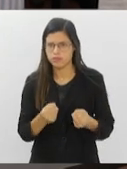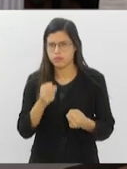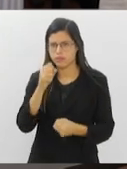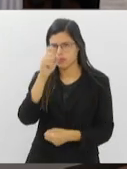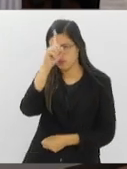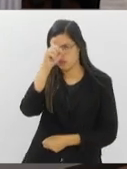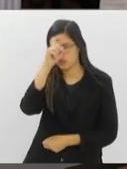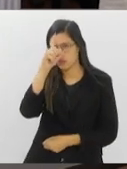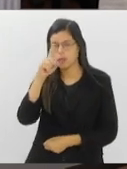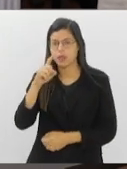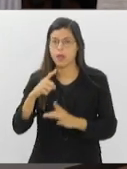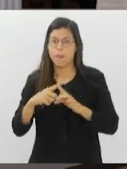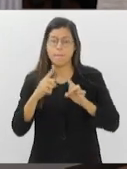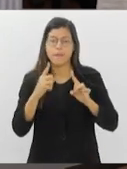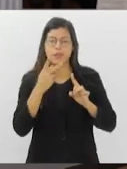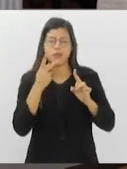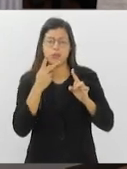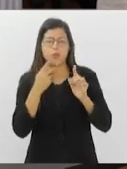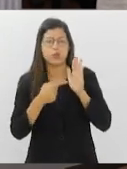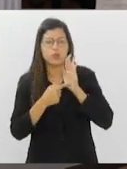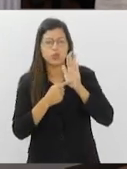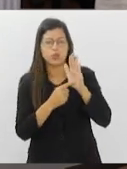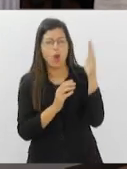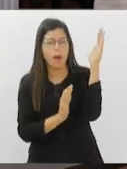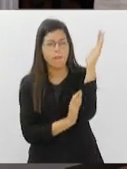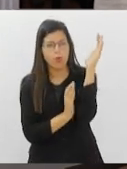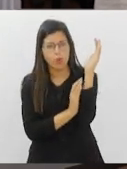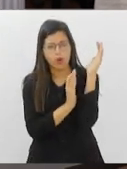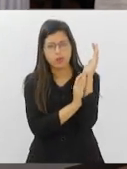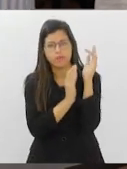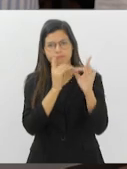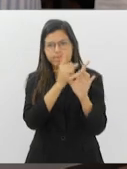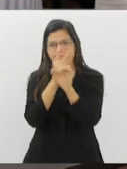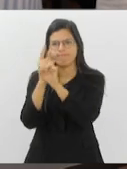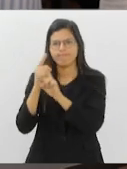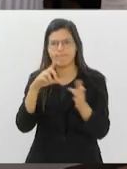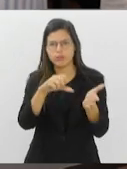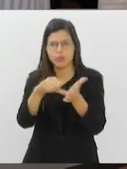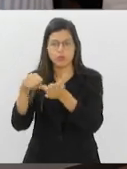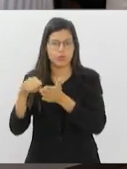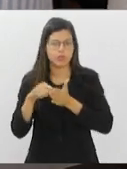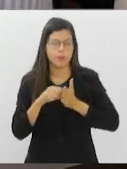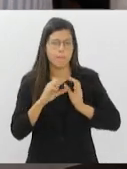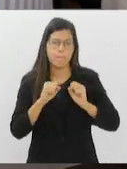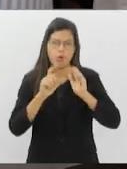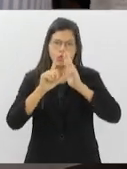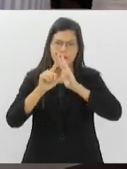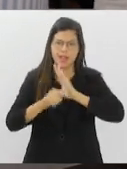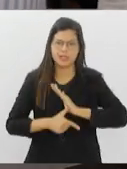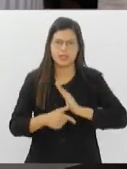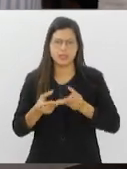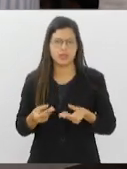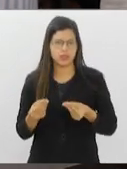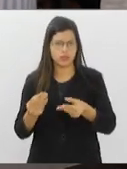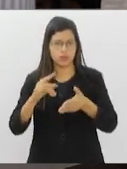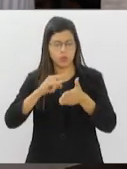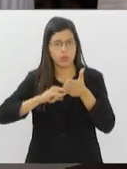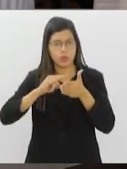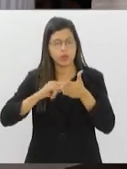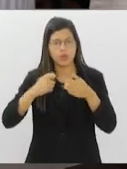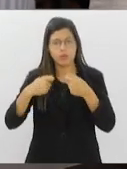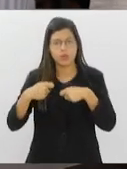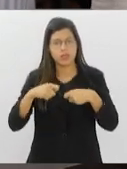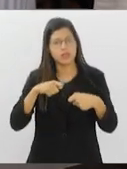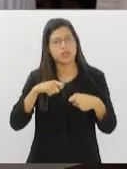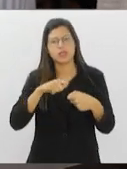destacou que muitas vezes a burocracia encontrada nessas unidades pode aí atrasar a entrega desse documento, que precisa passar por